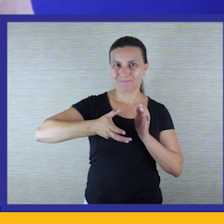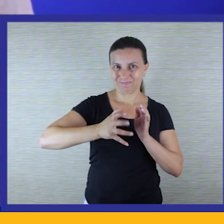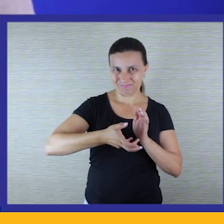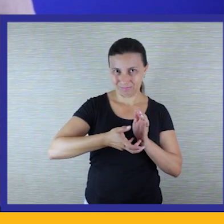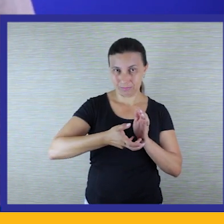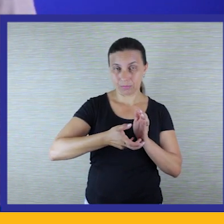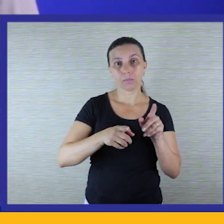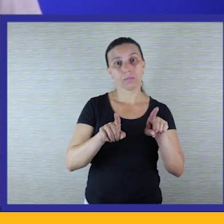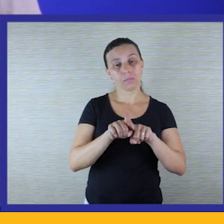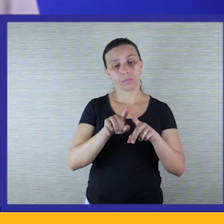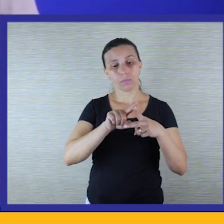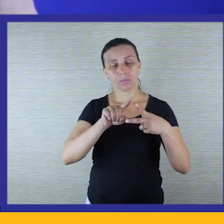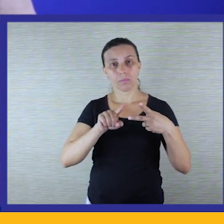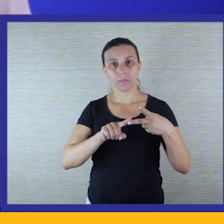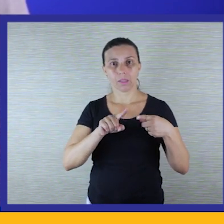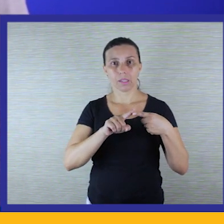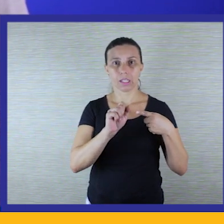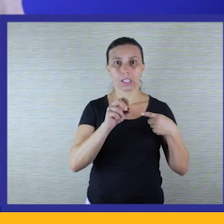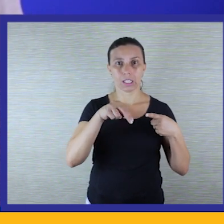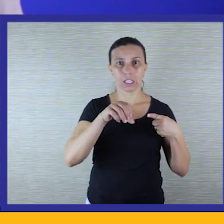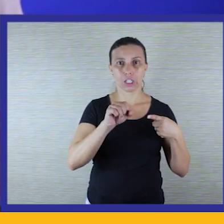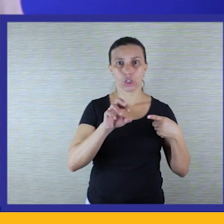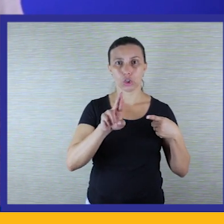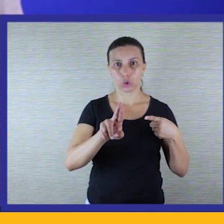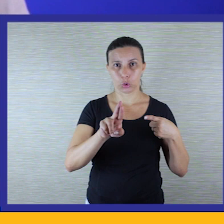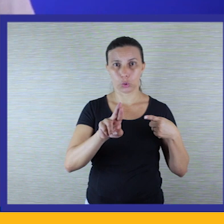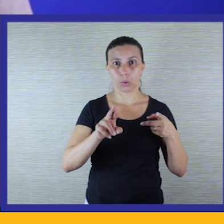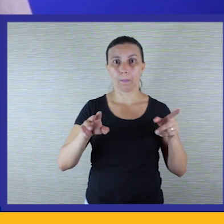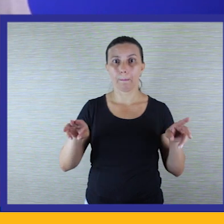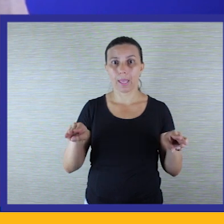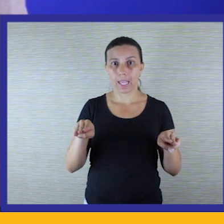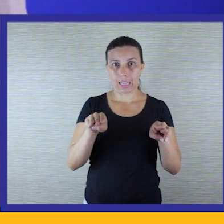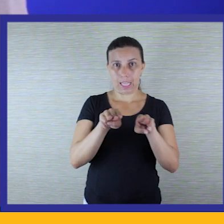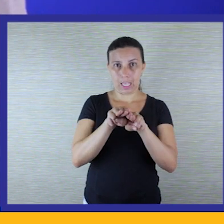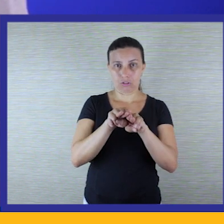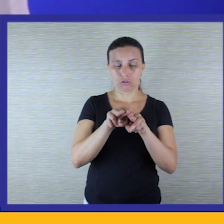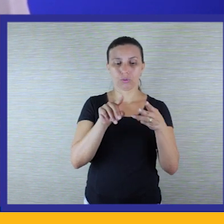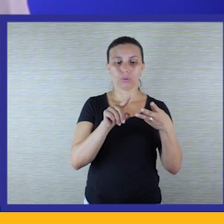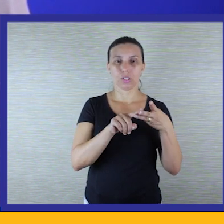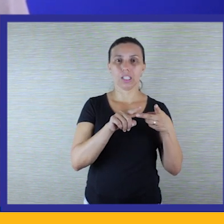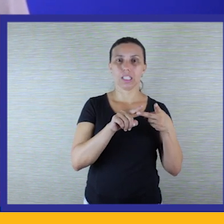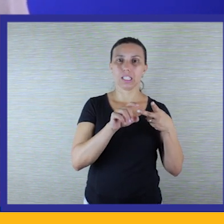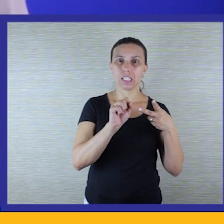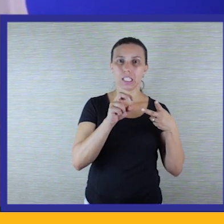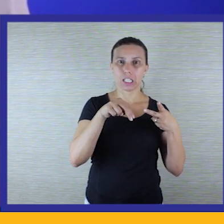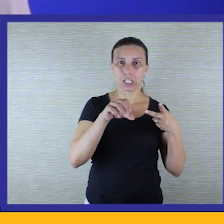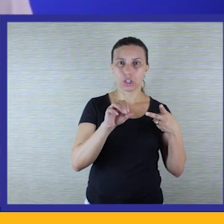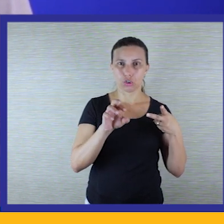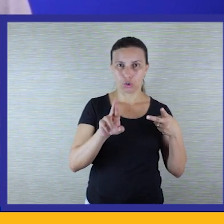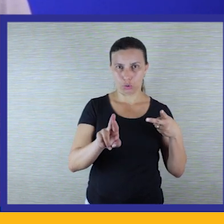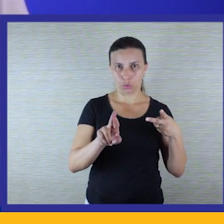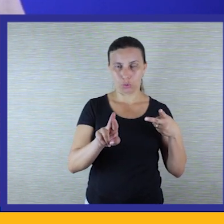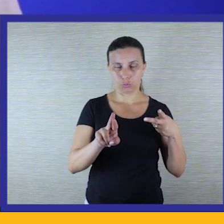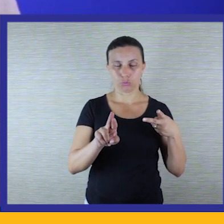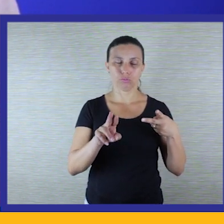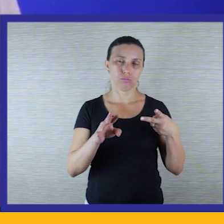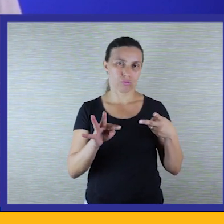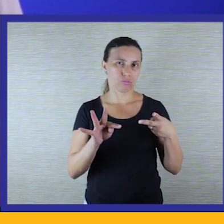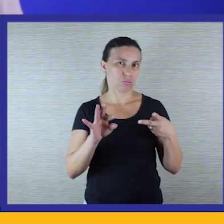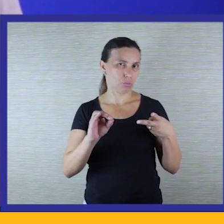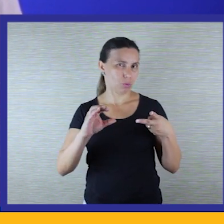magnético e o sensor de pressão de toque do kit Atto, além de introduzir a programação em blocos com